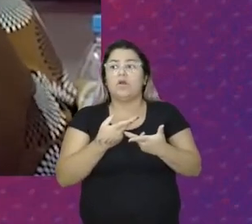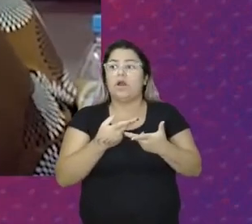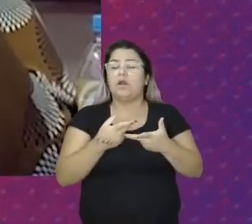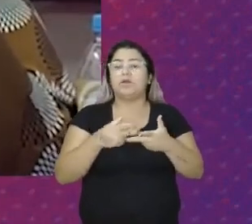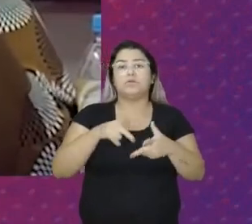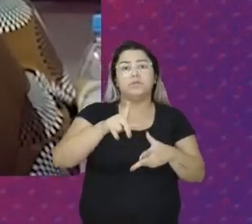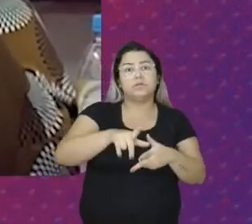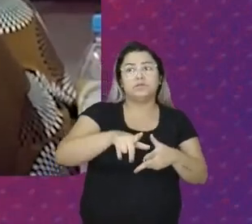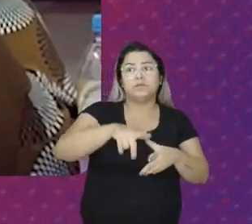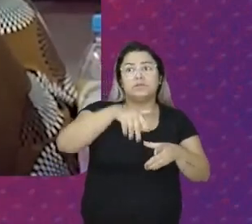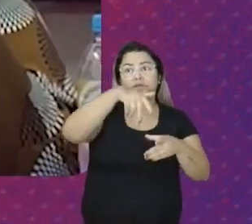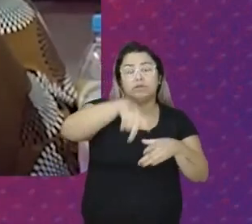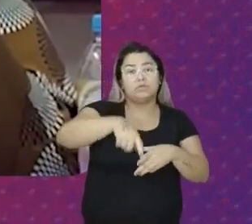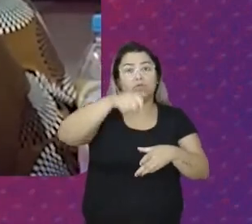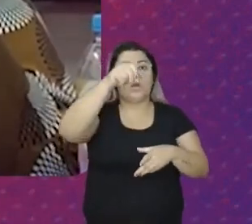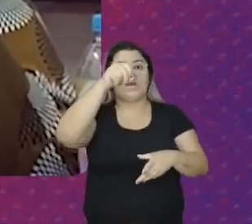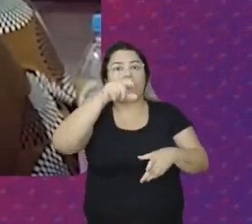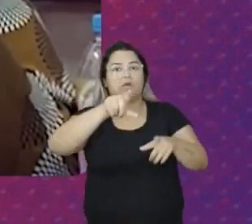o Lula